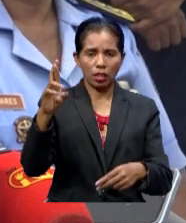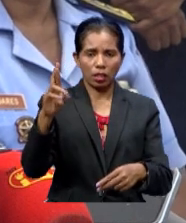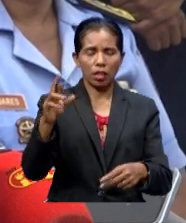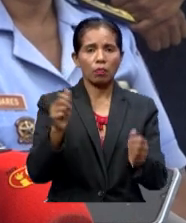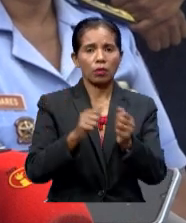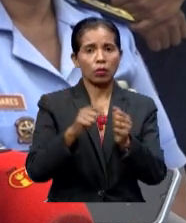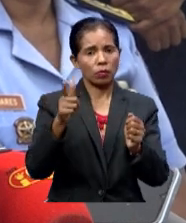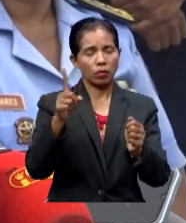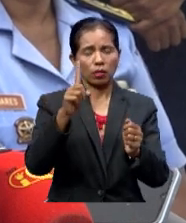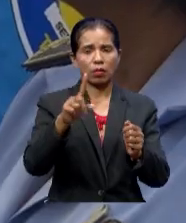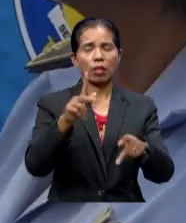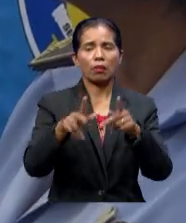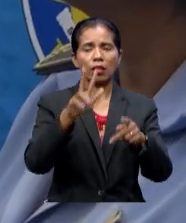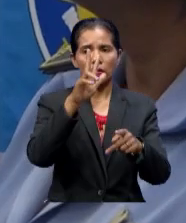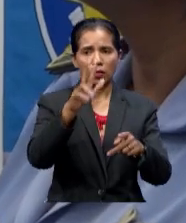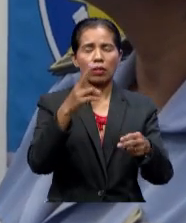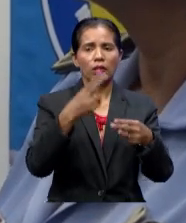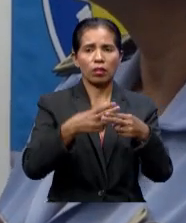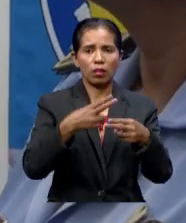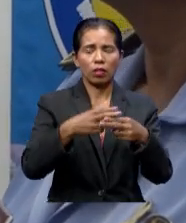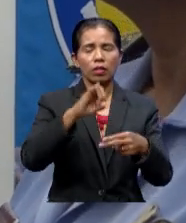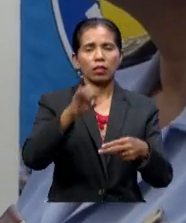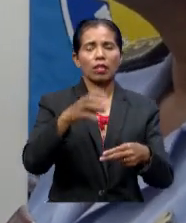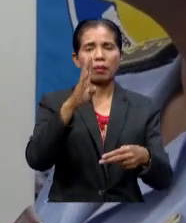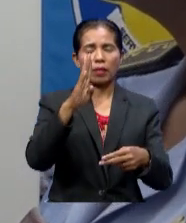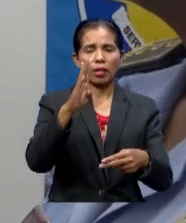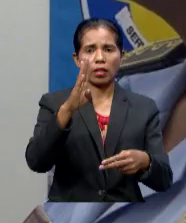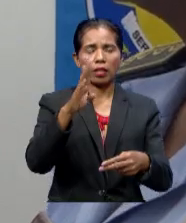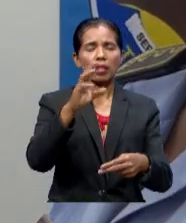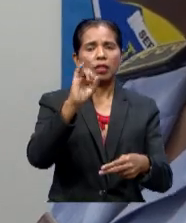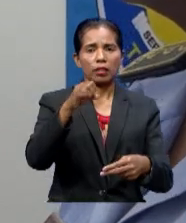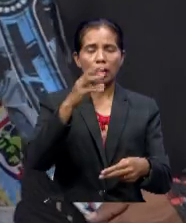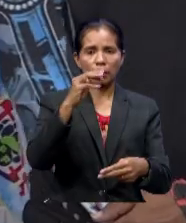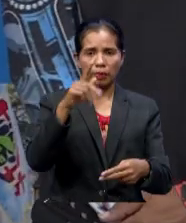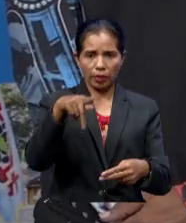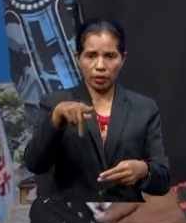Suspeito na entorno ne ho inicial ZPM, ZMP,